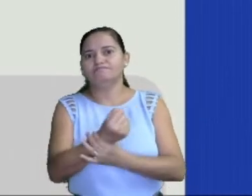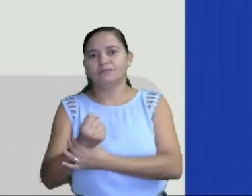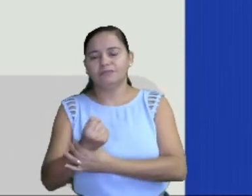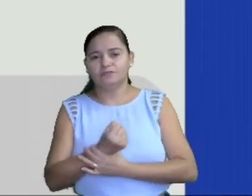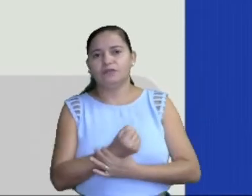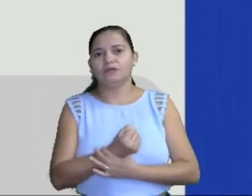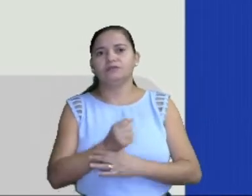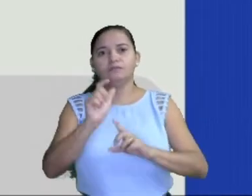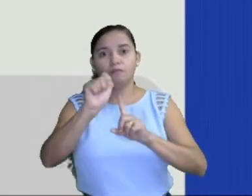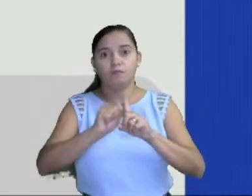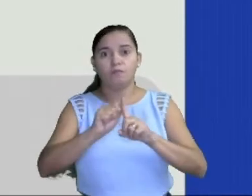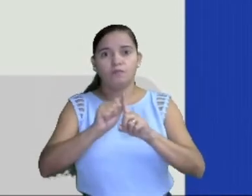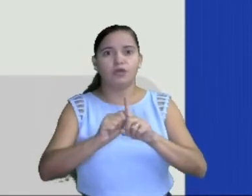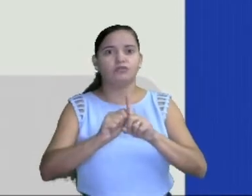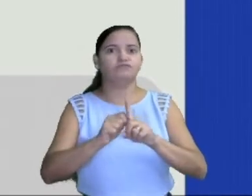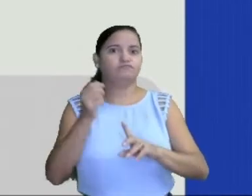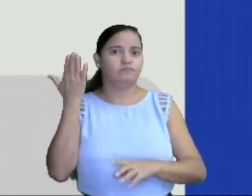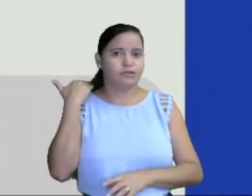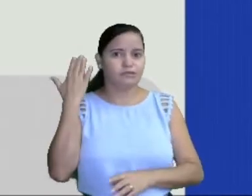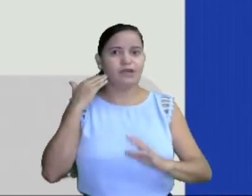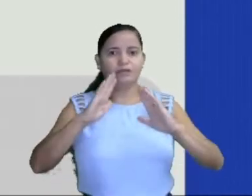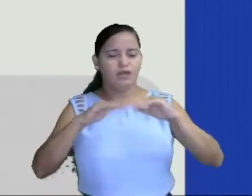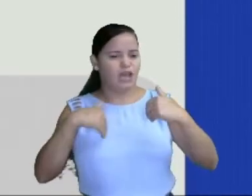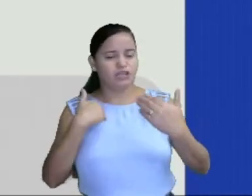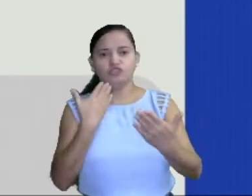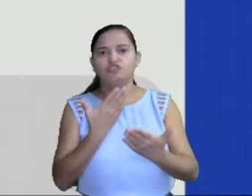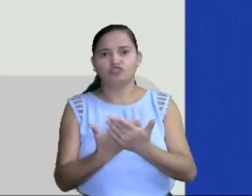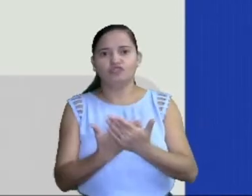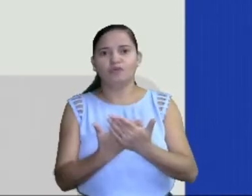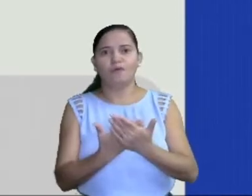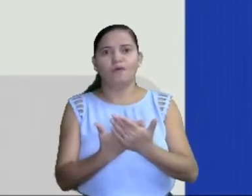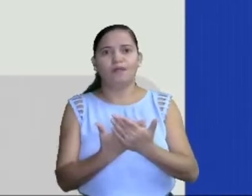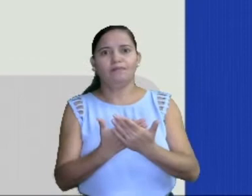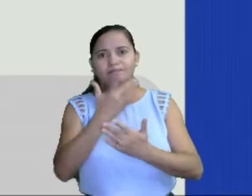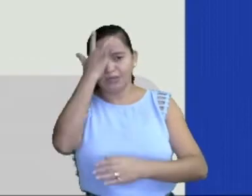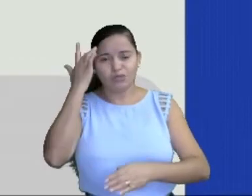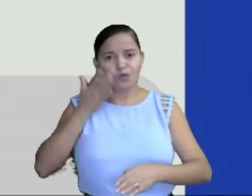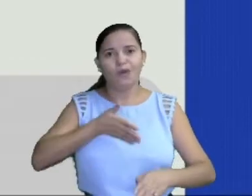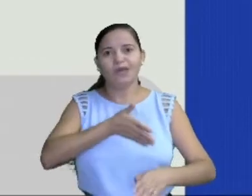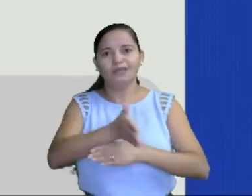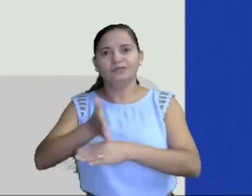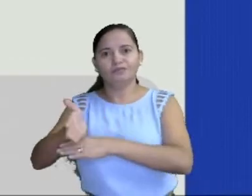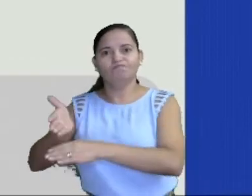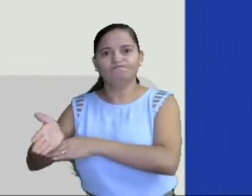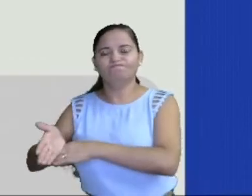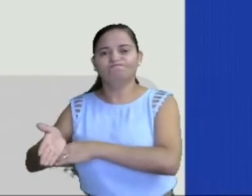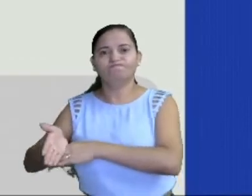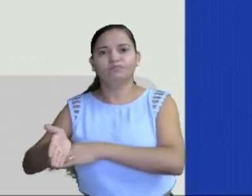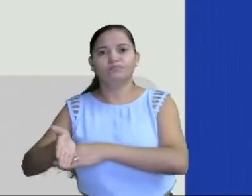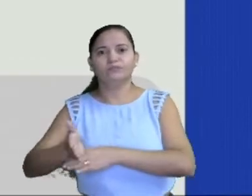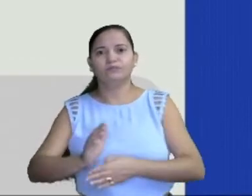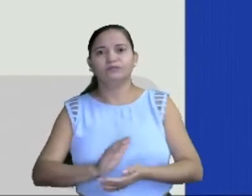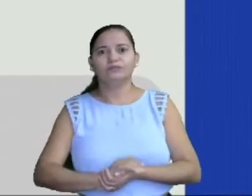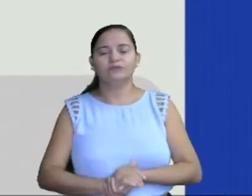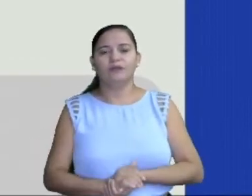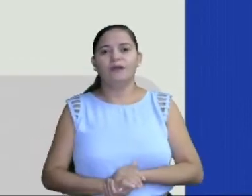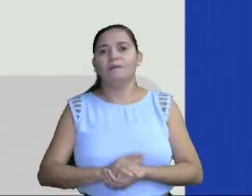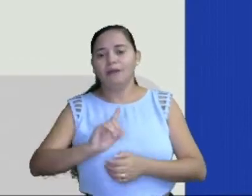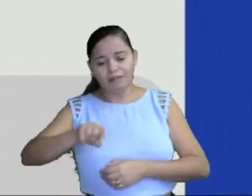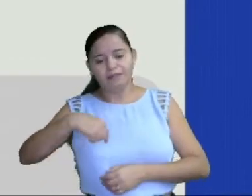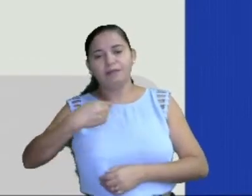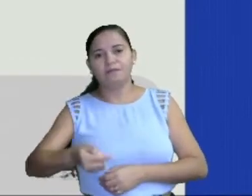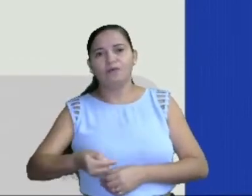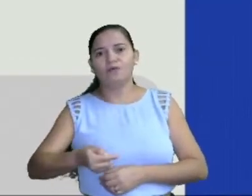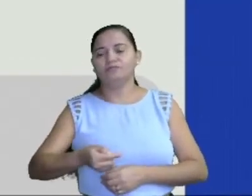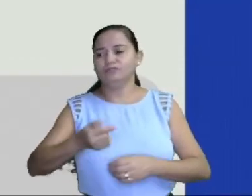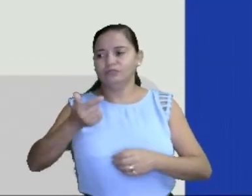mês passado, quando a escola foi alvo de vandalismo, o local chegou a receber segurança por alguns dias, mas o espaço voltou a ficar sem